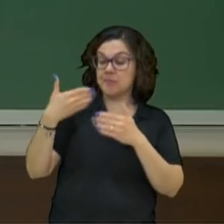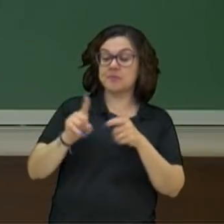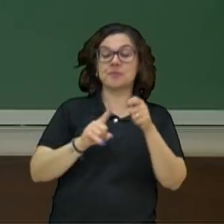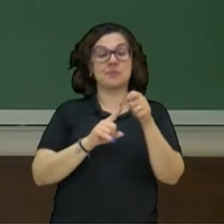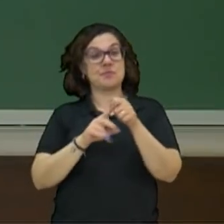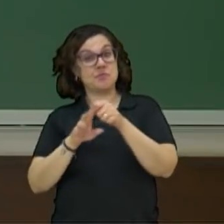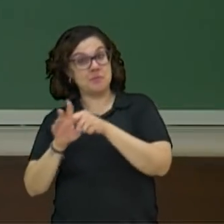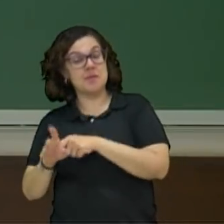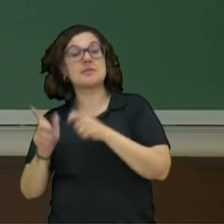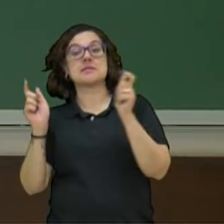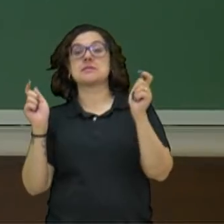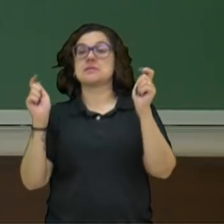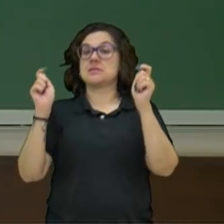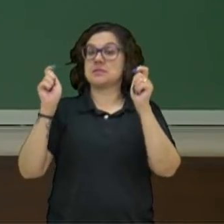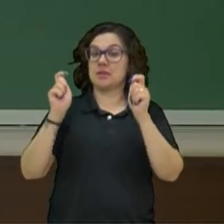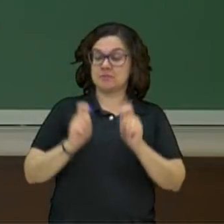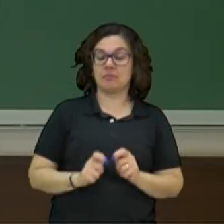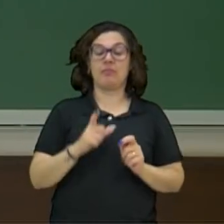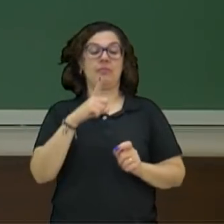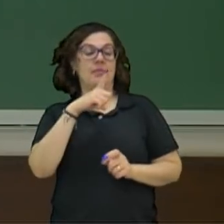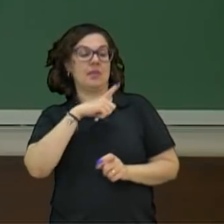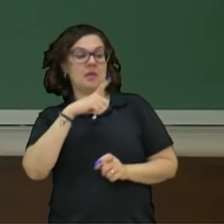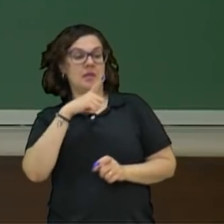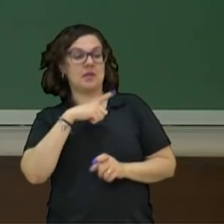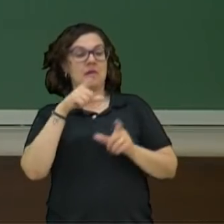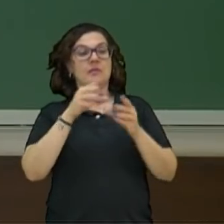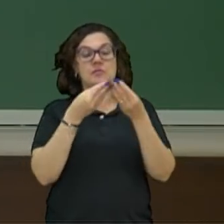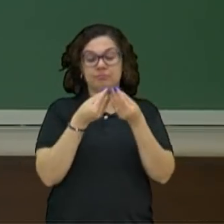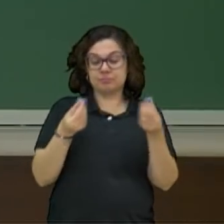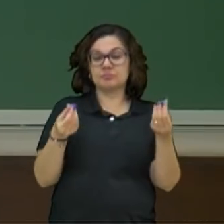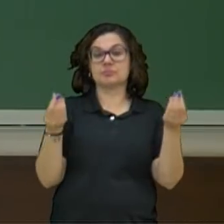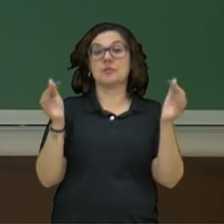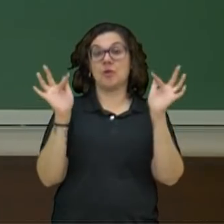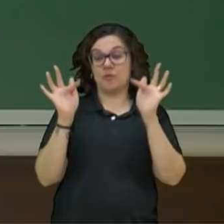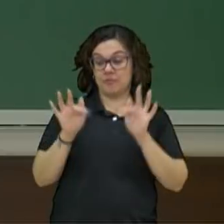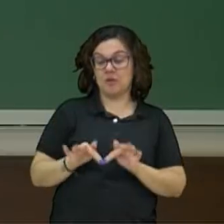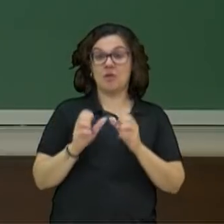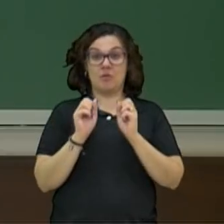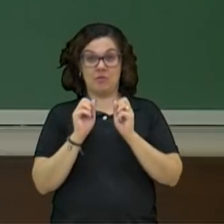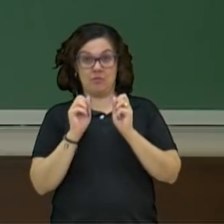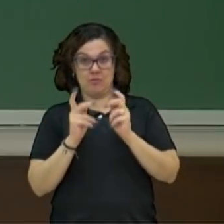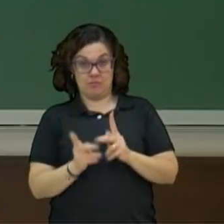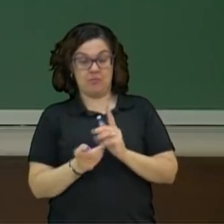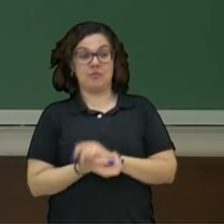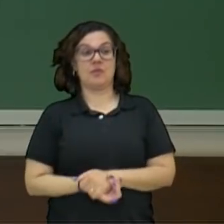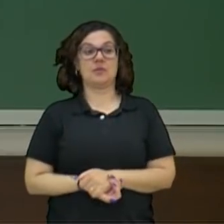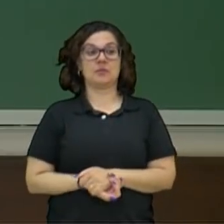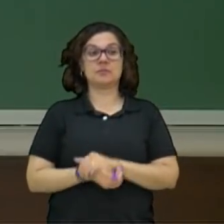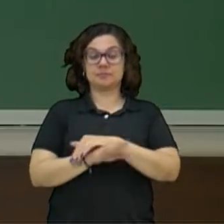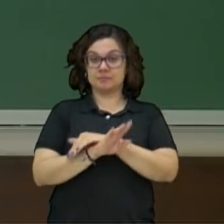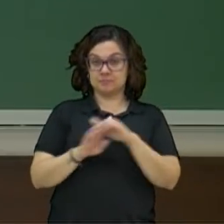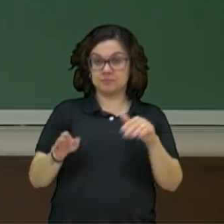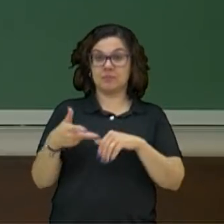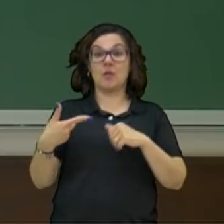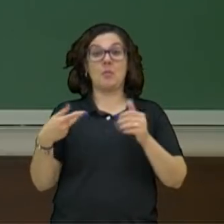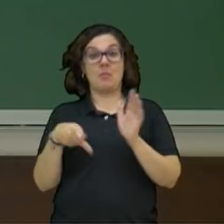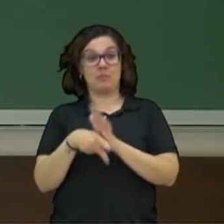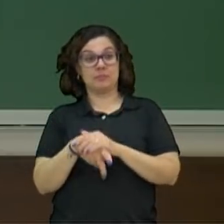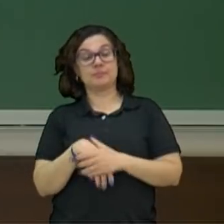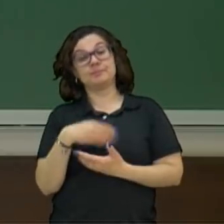né? Se realmente houve essa imunização, tá? Essa produção permanente de